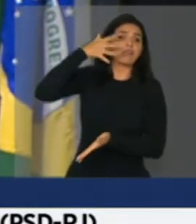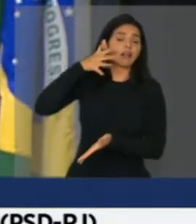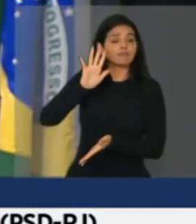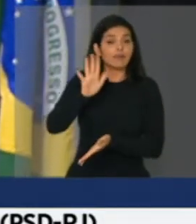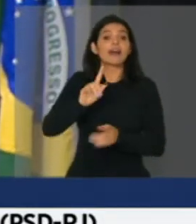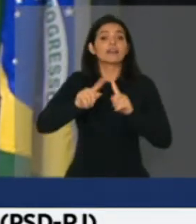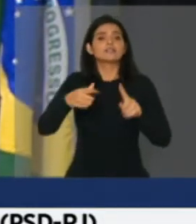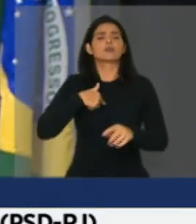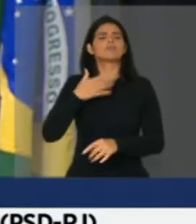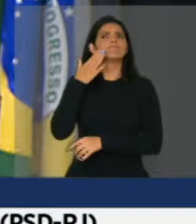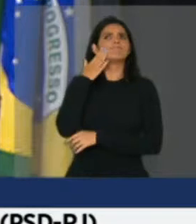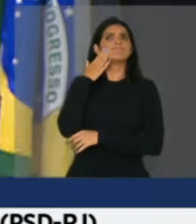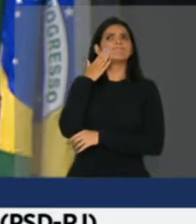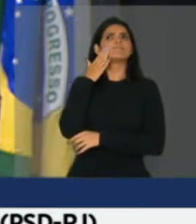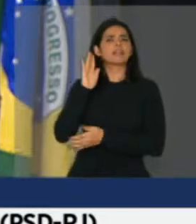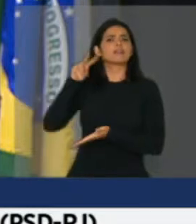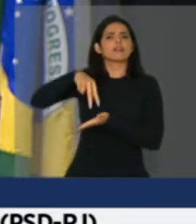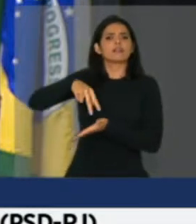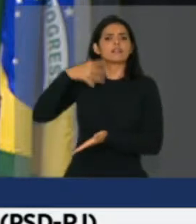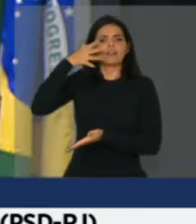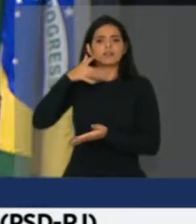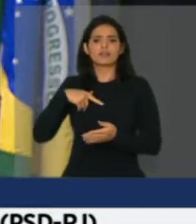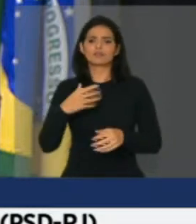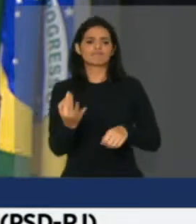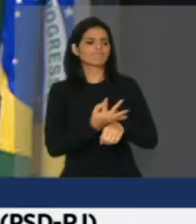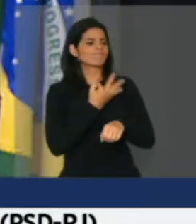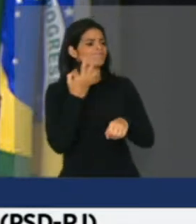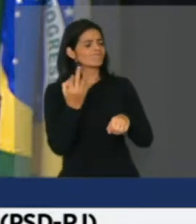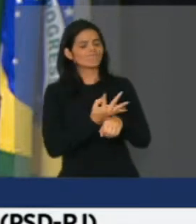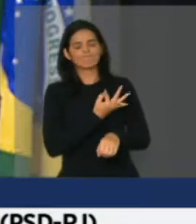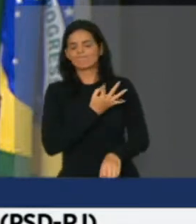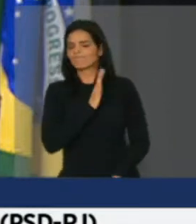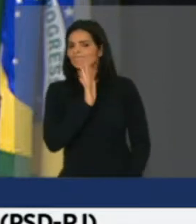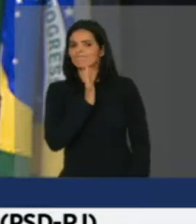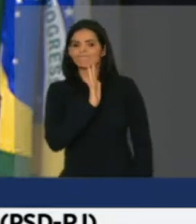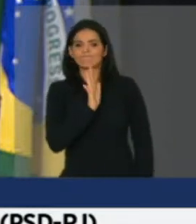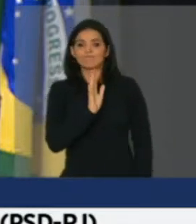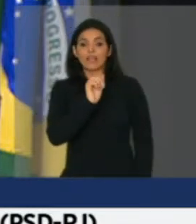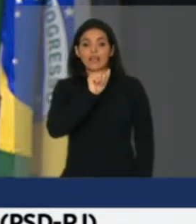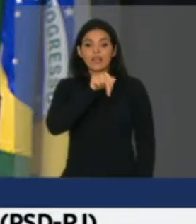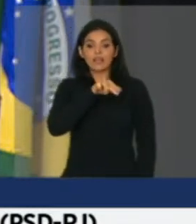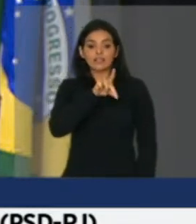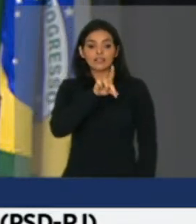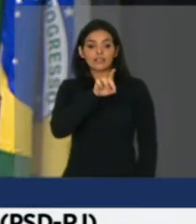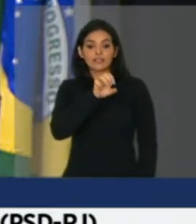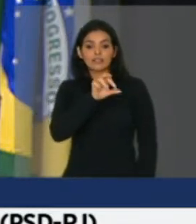presidente, eu não aguentei. Anderson era meu irmão.